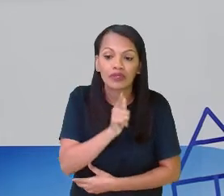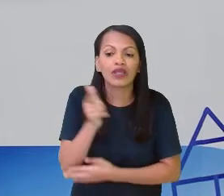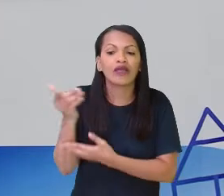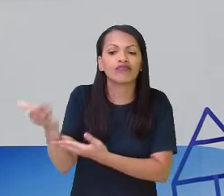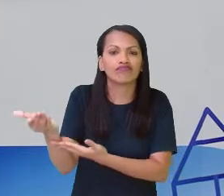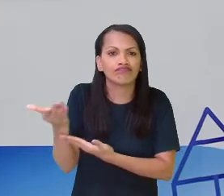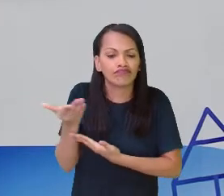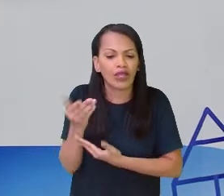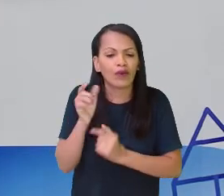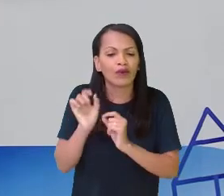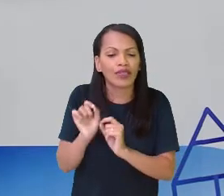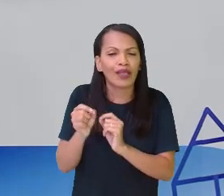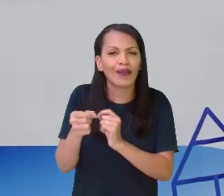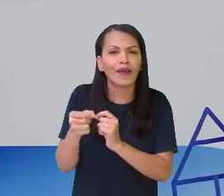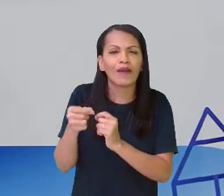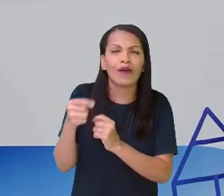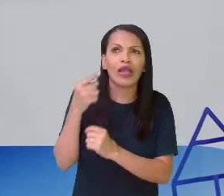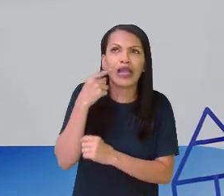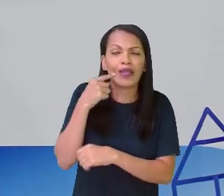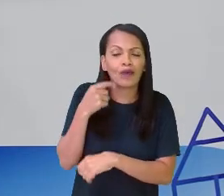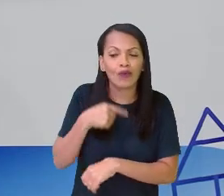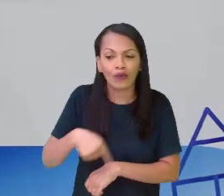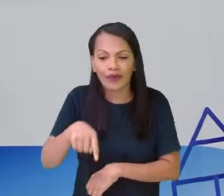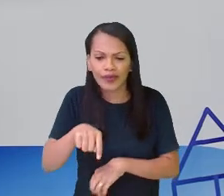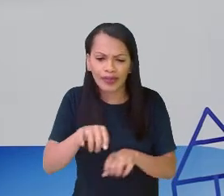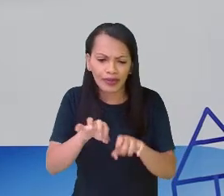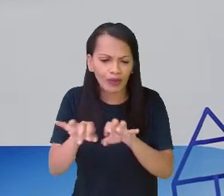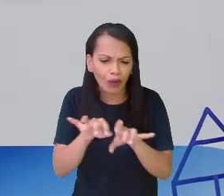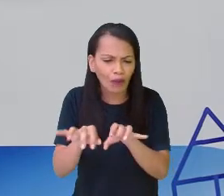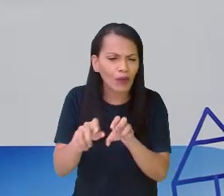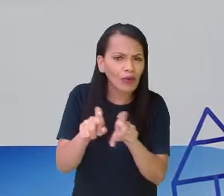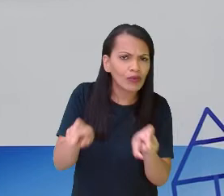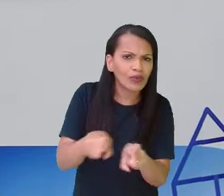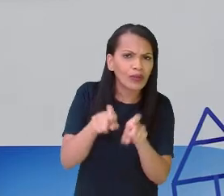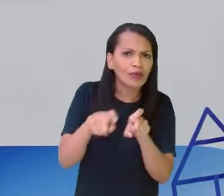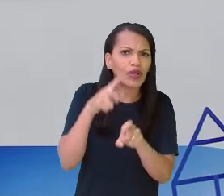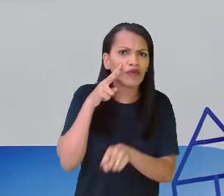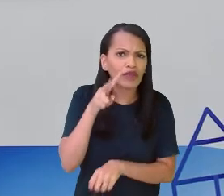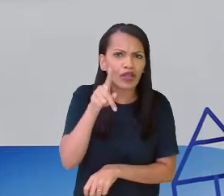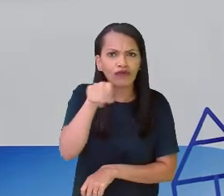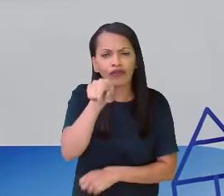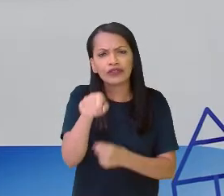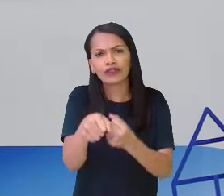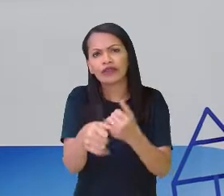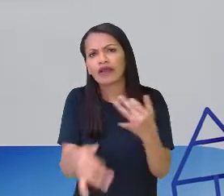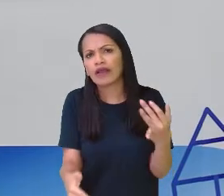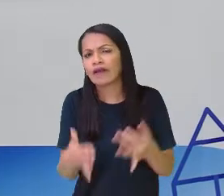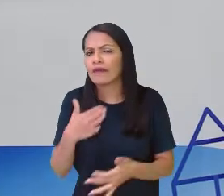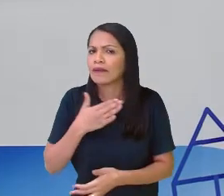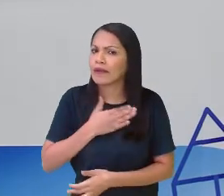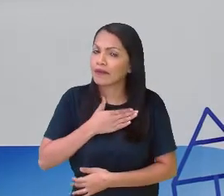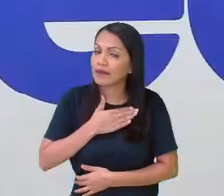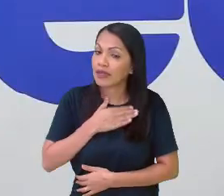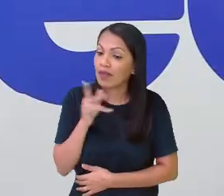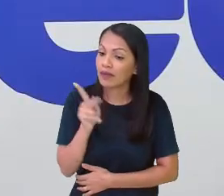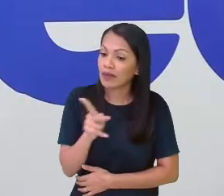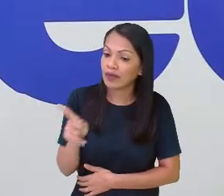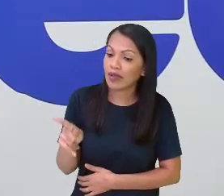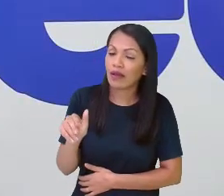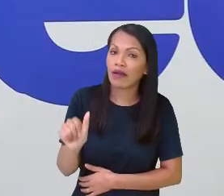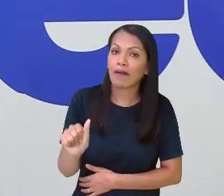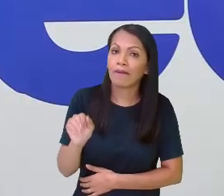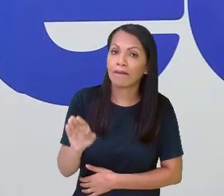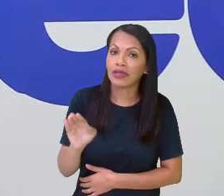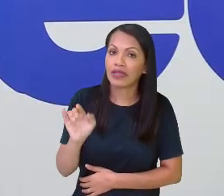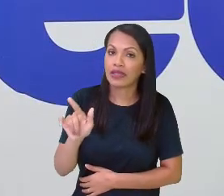vivo, né, sem que eu precise ir lá no computador, ver o que você está escrevendo para mim, a professora Abigail está aqui